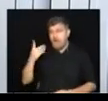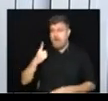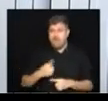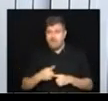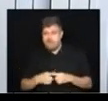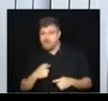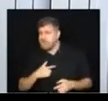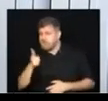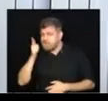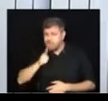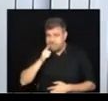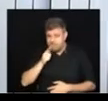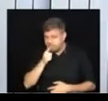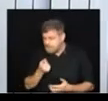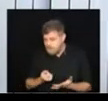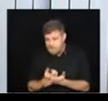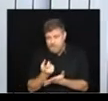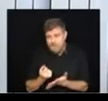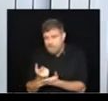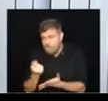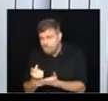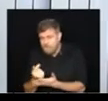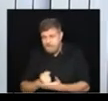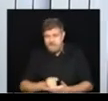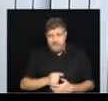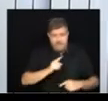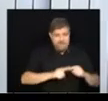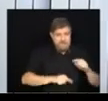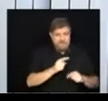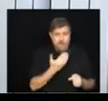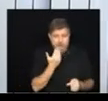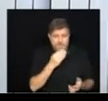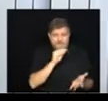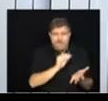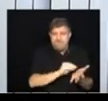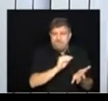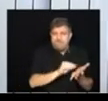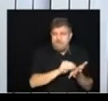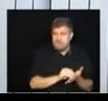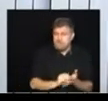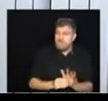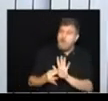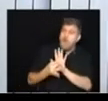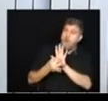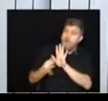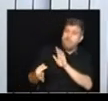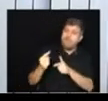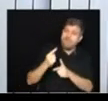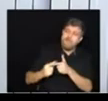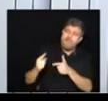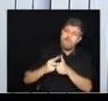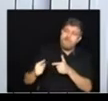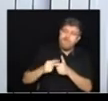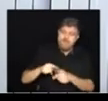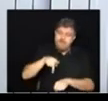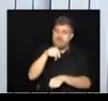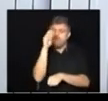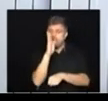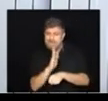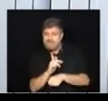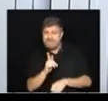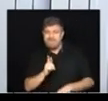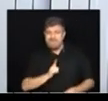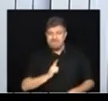acesso, por baixo consumo, disponibilidade. Rubens, como é que o senhor enxerga este problema aqui no nosso país com